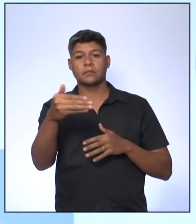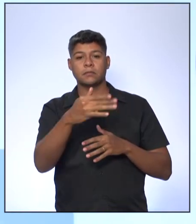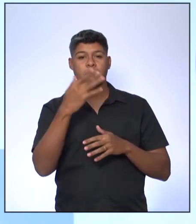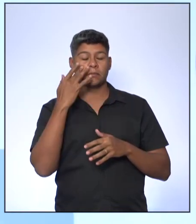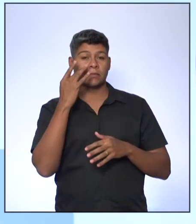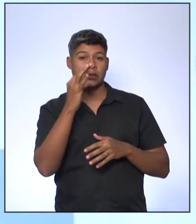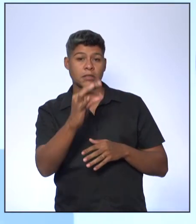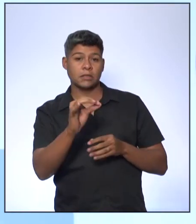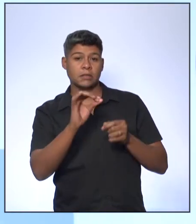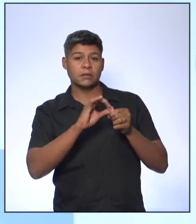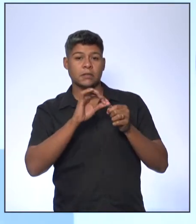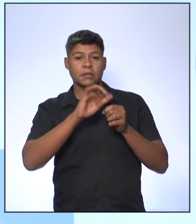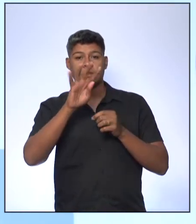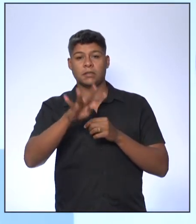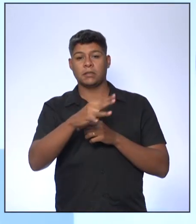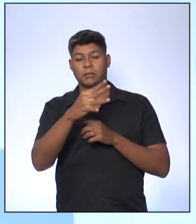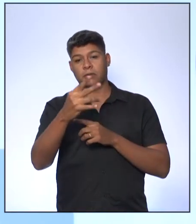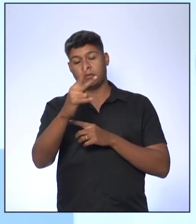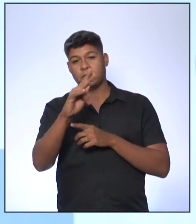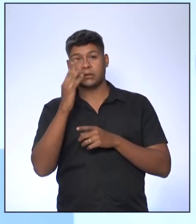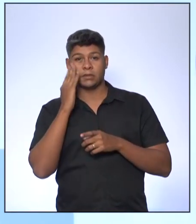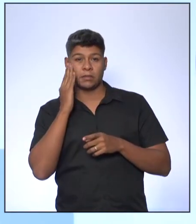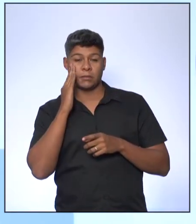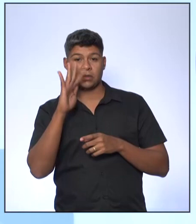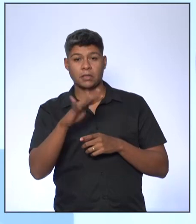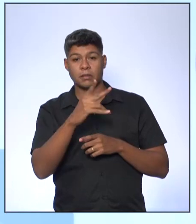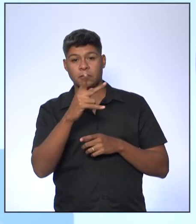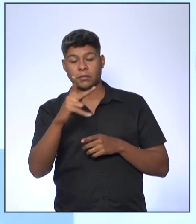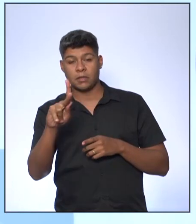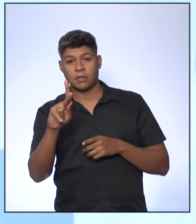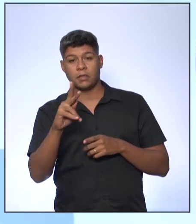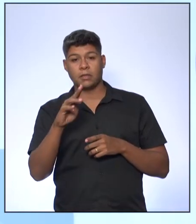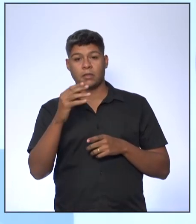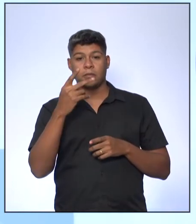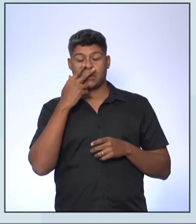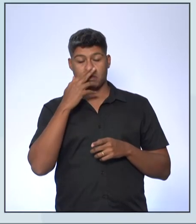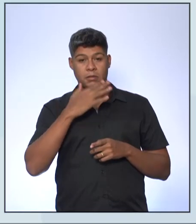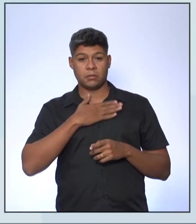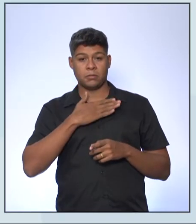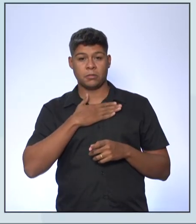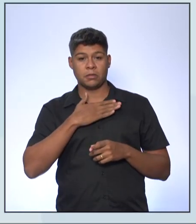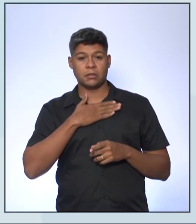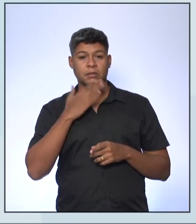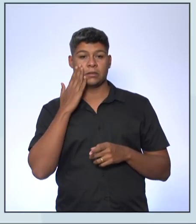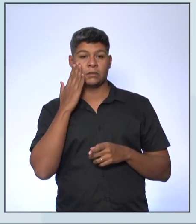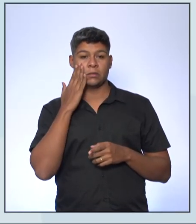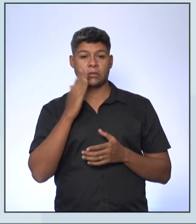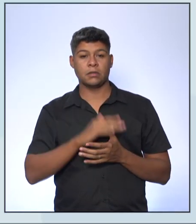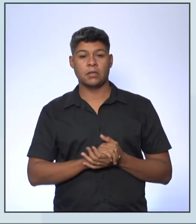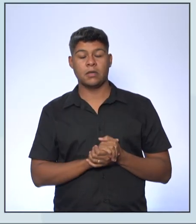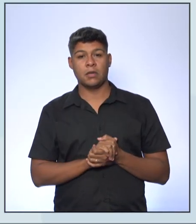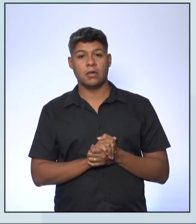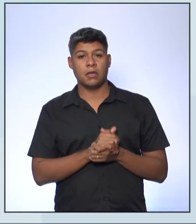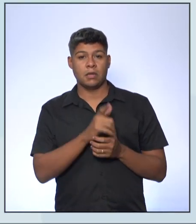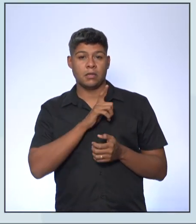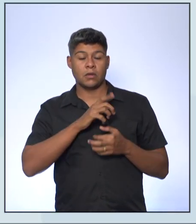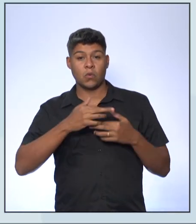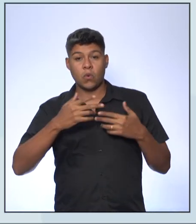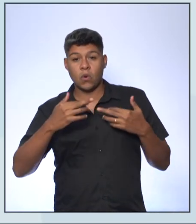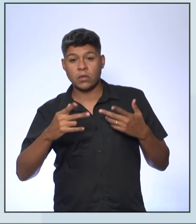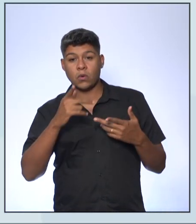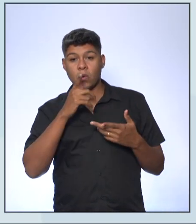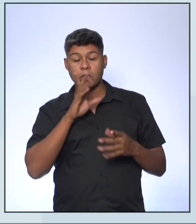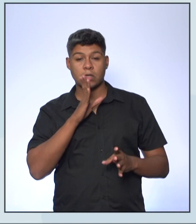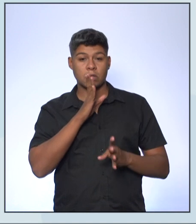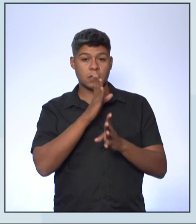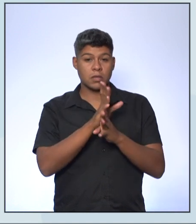e terem feito aí a tabela de vocês. Olha, talvez a tabela de vocês tenha ficado parecida com essa minha aqui. Olha, dá uma olhadinha aí. Né? Então, essas coisas eu consegui